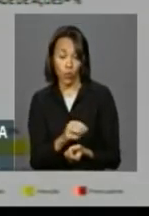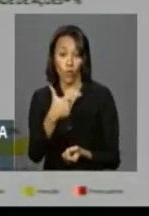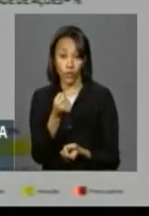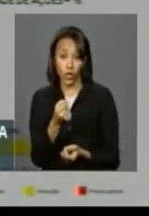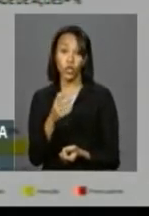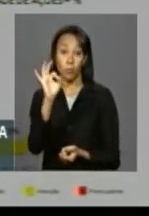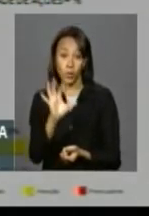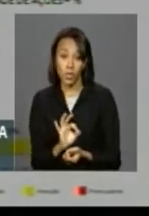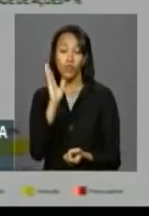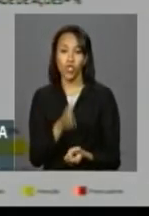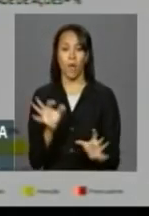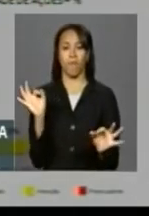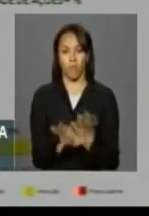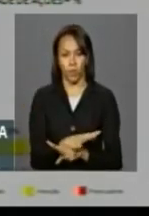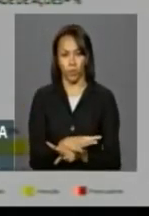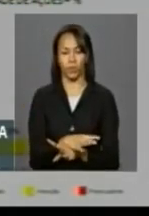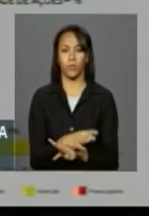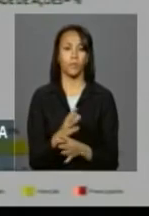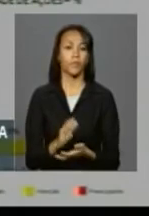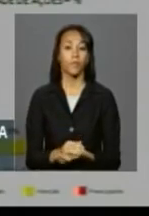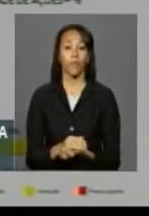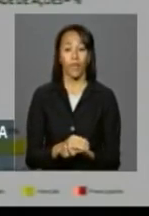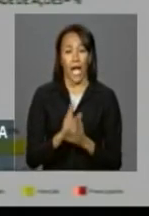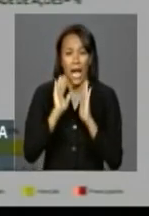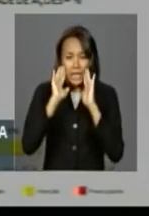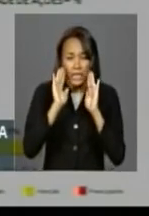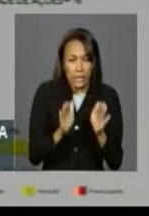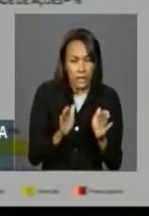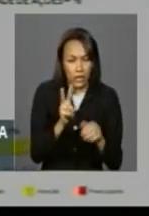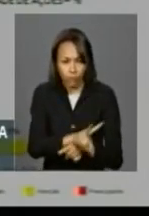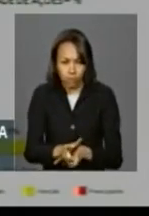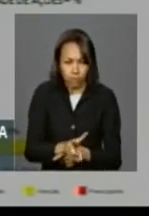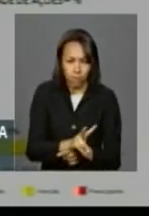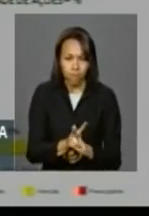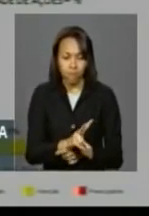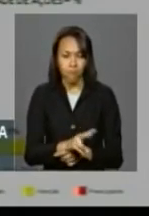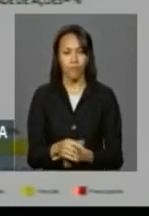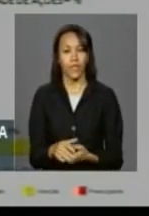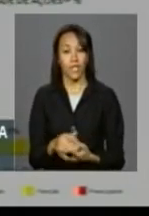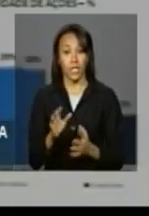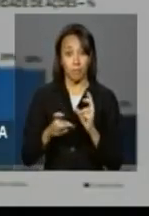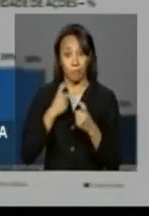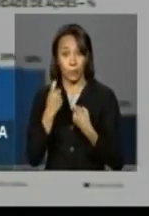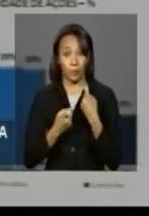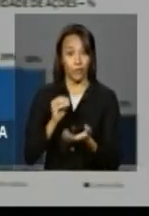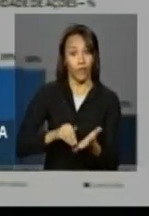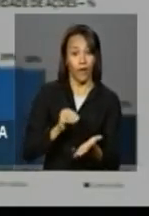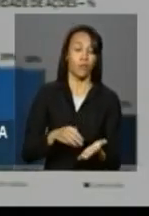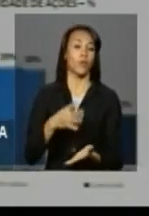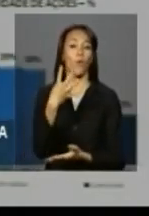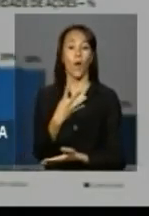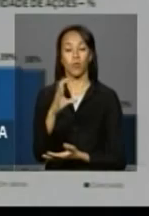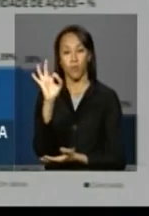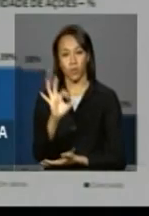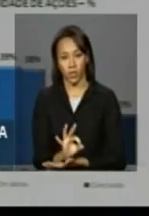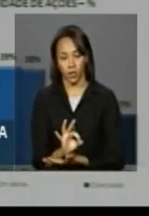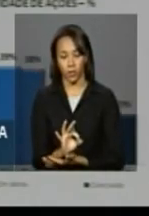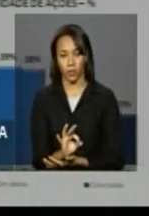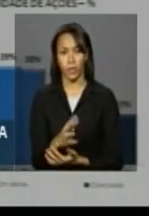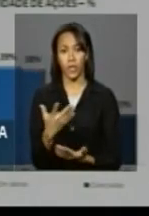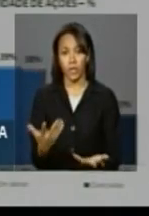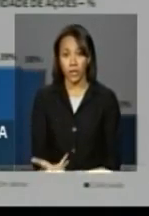já concluído. Em atenção, 10%, e preocupante, 4%. Em relação